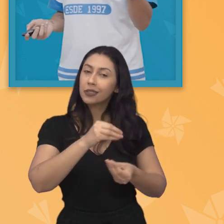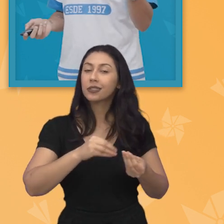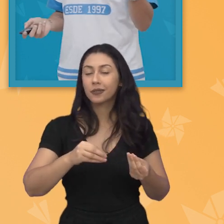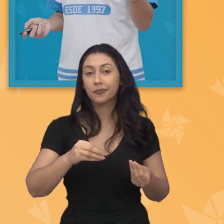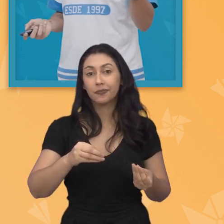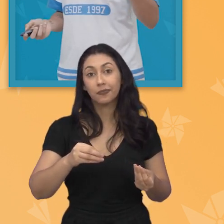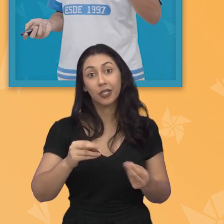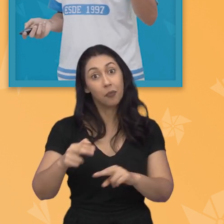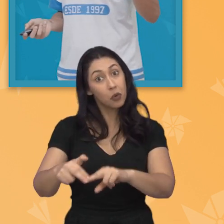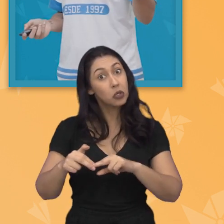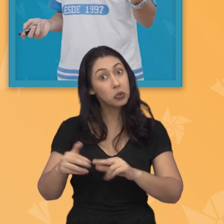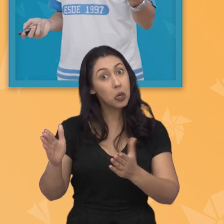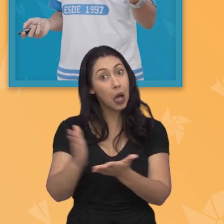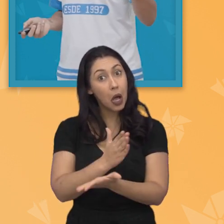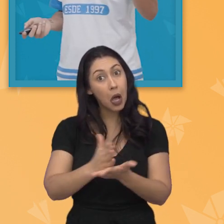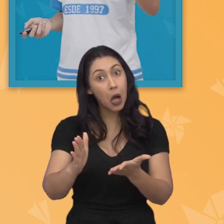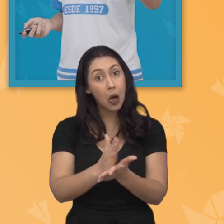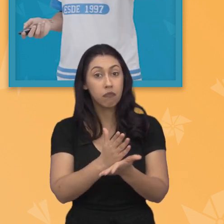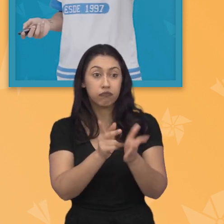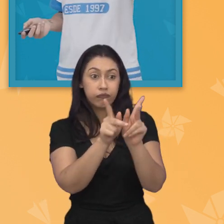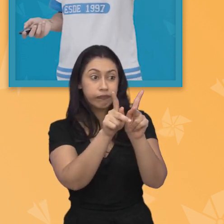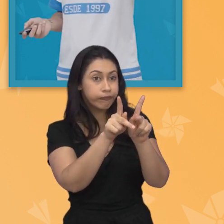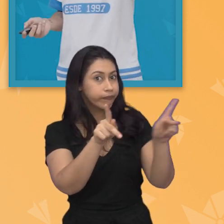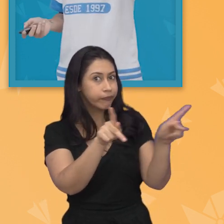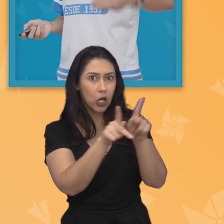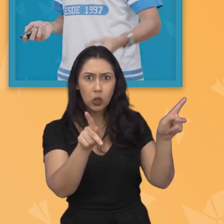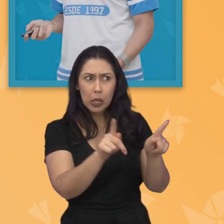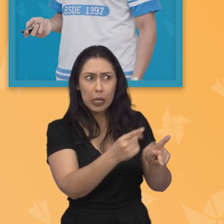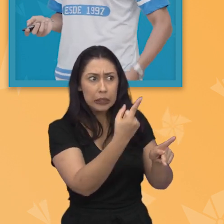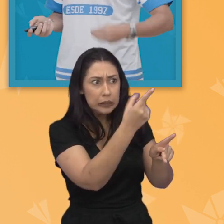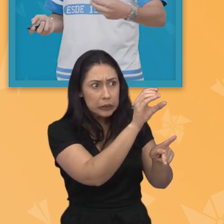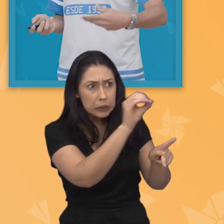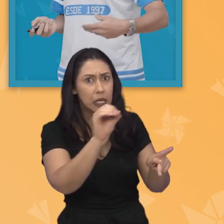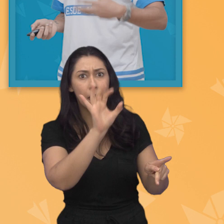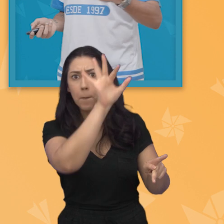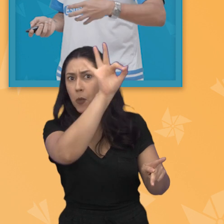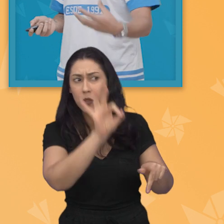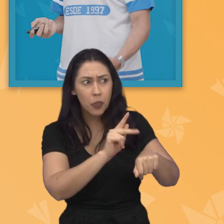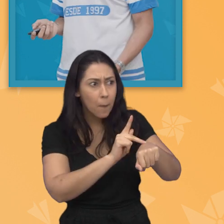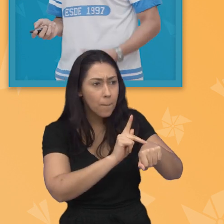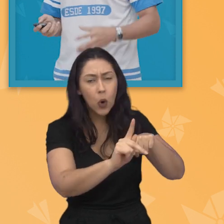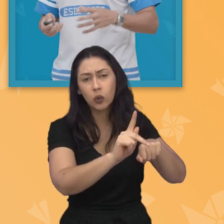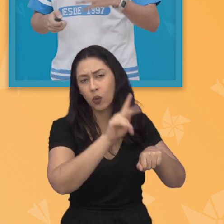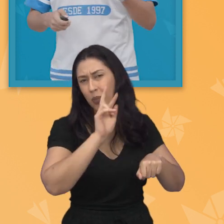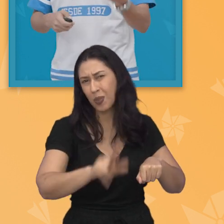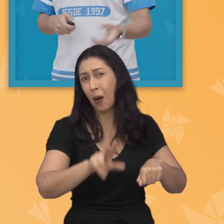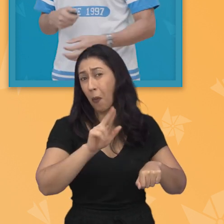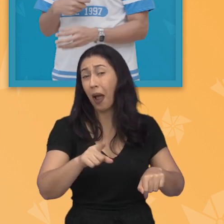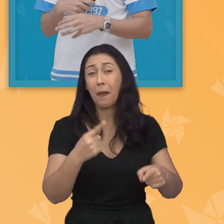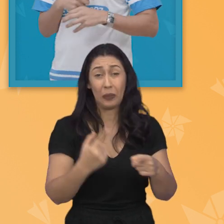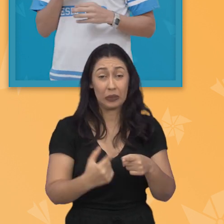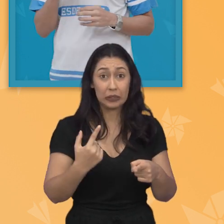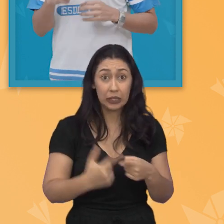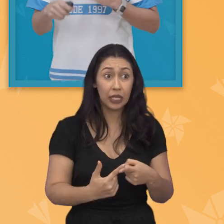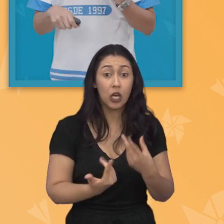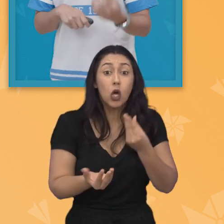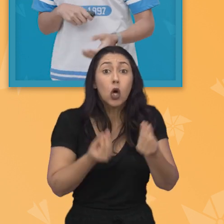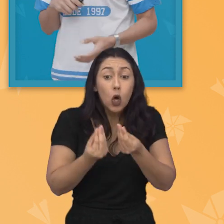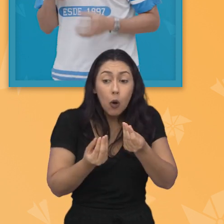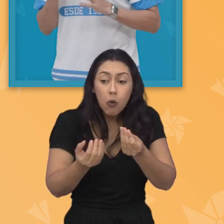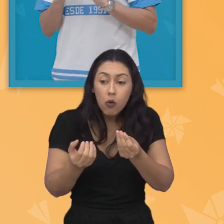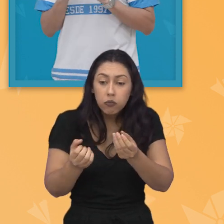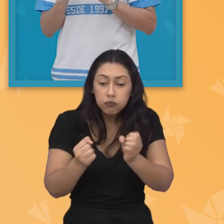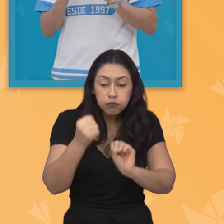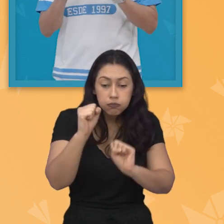maioria dos produtos não tem de fato 100% de pureza. É muito difícil, muitas vezes é muito caro, até mesmo para